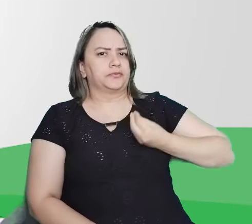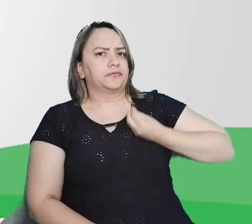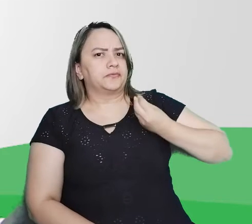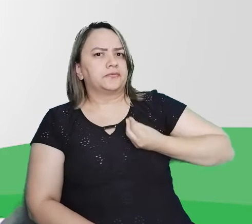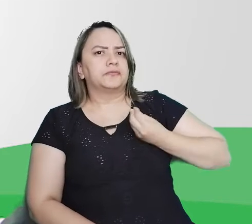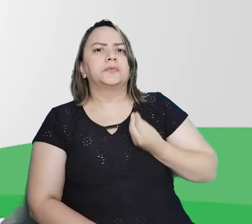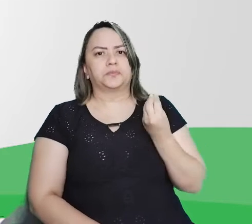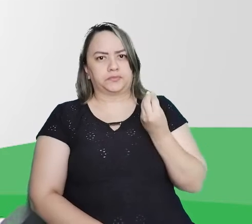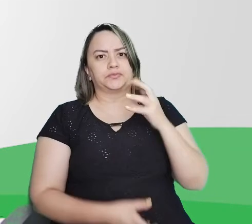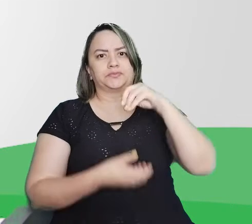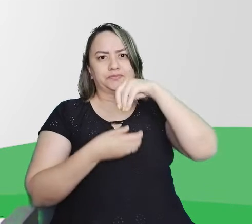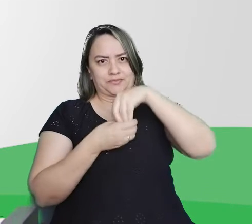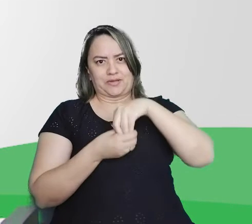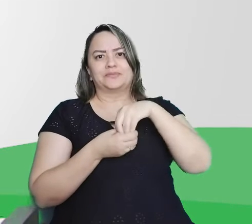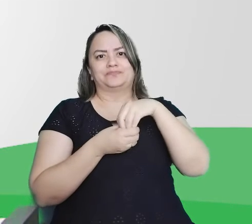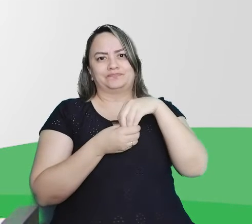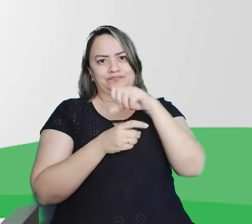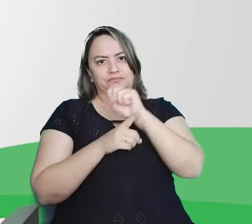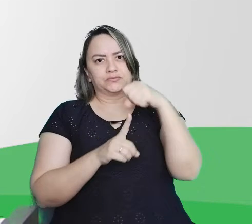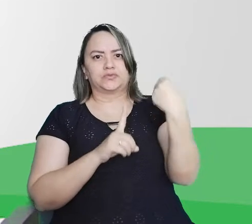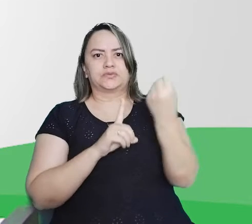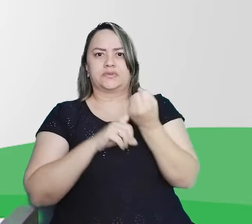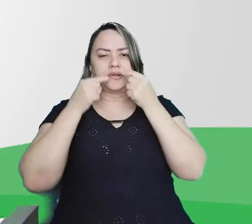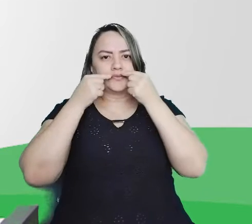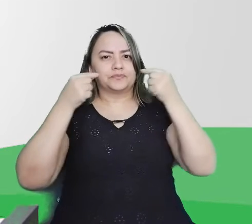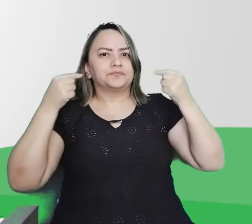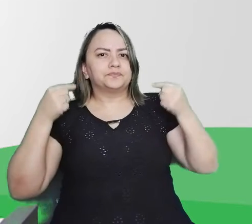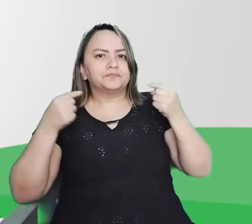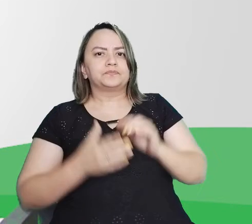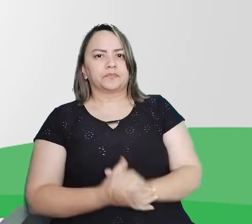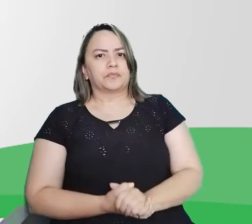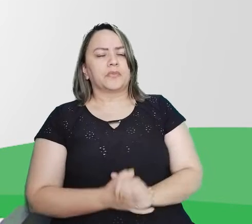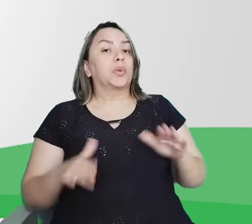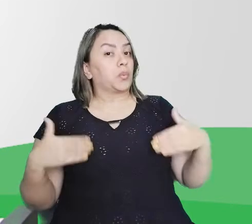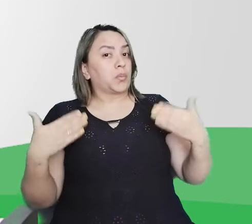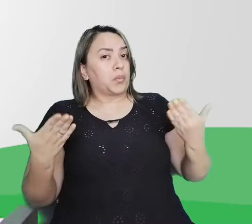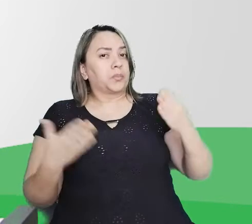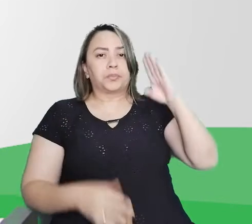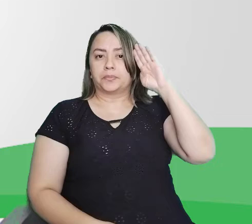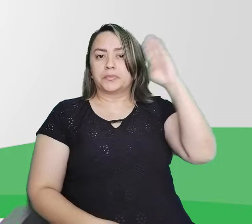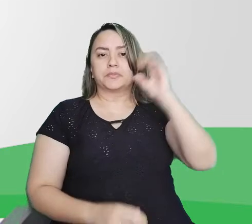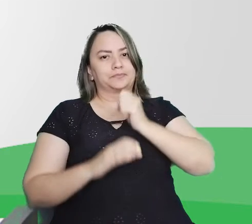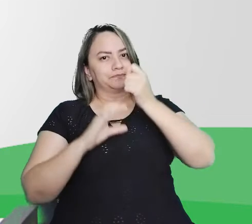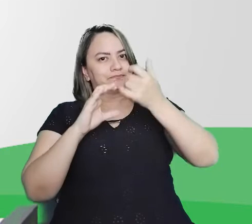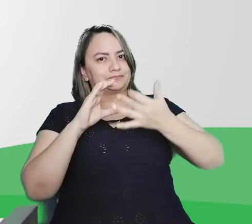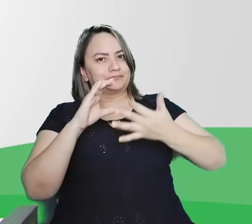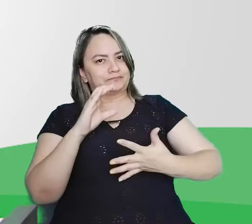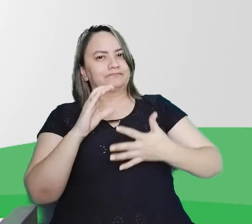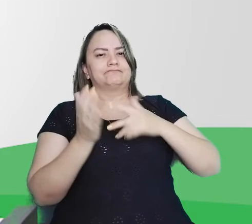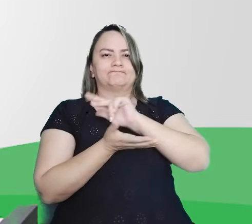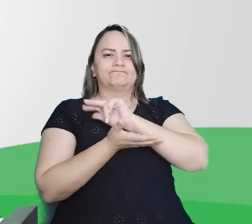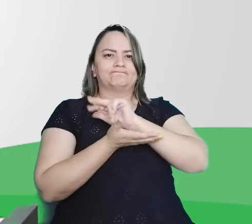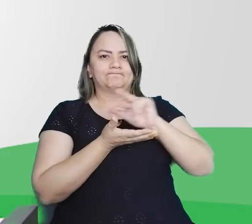sociedade patriarcal. Quais são suas principais características? E tudo mais.